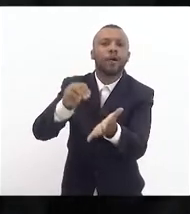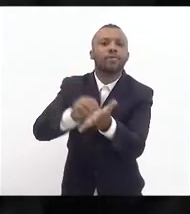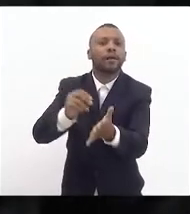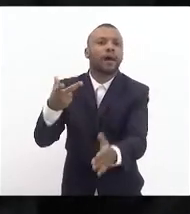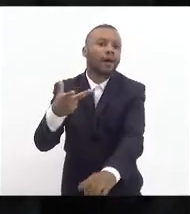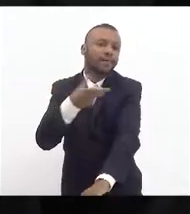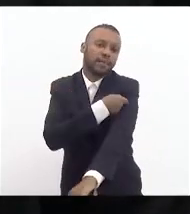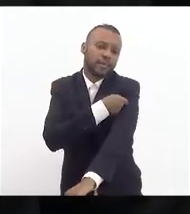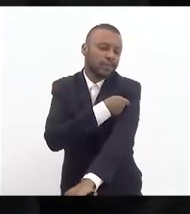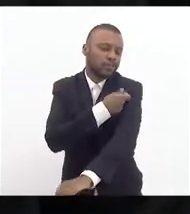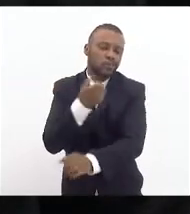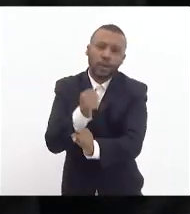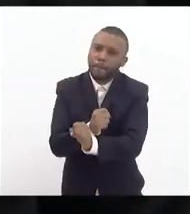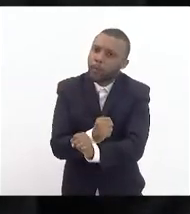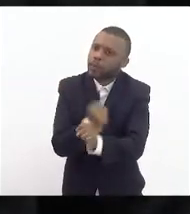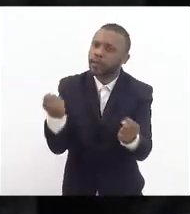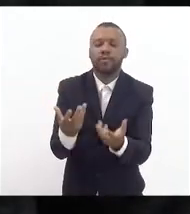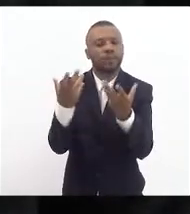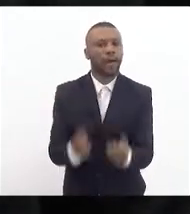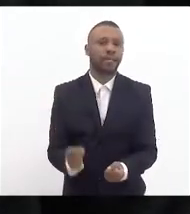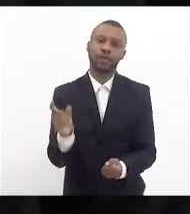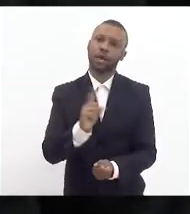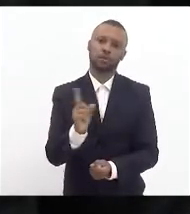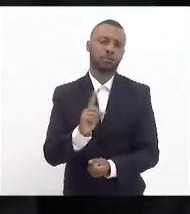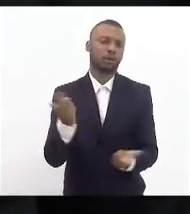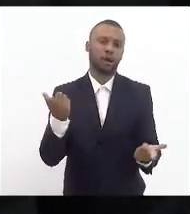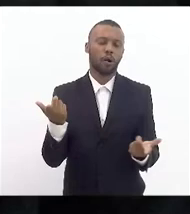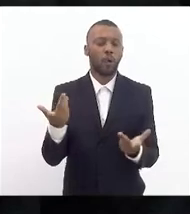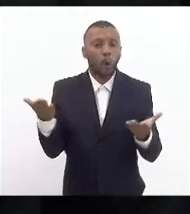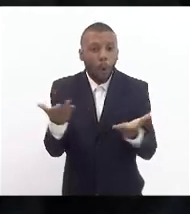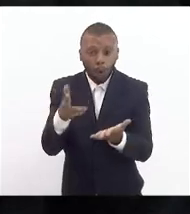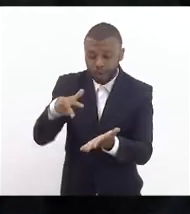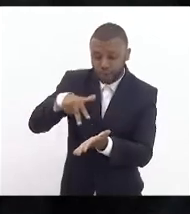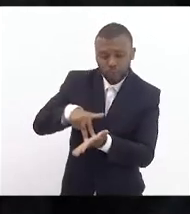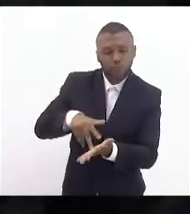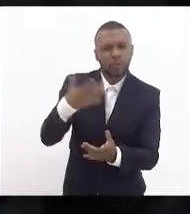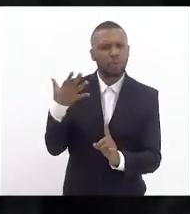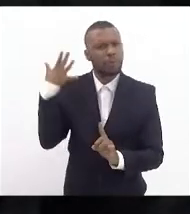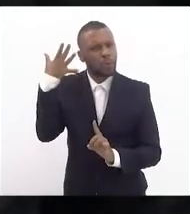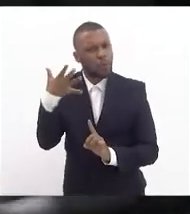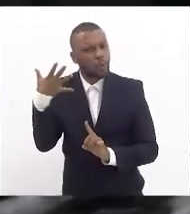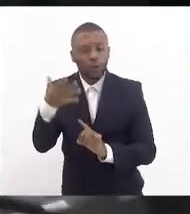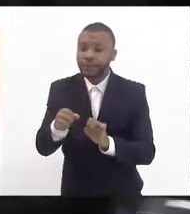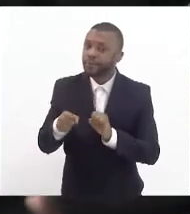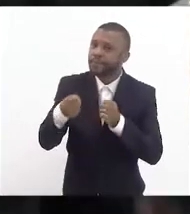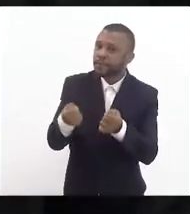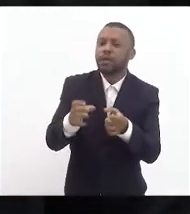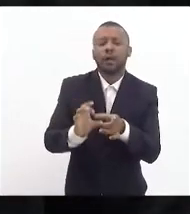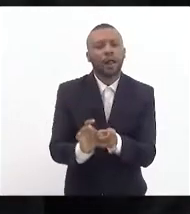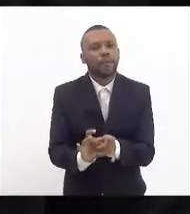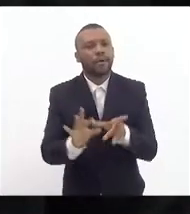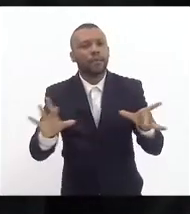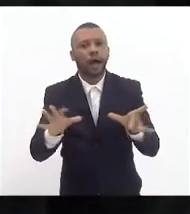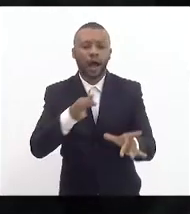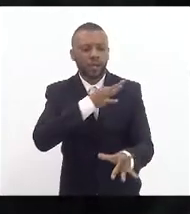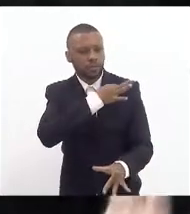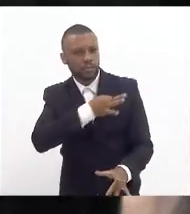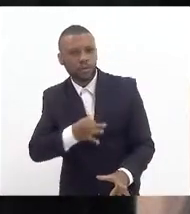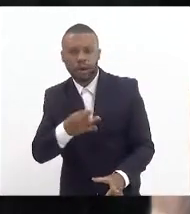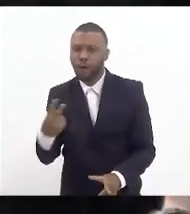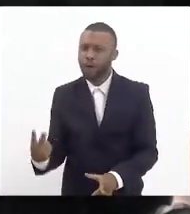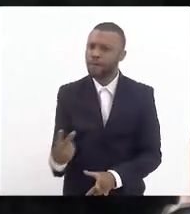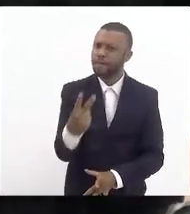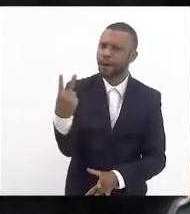isso é inconcebível. Hoje nós estamos aqui defendendo a liberdade, a dignidade, os valores